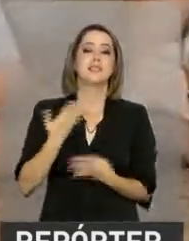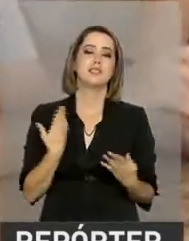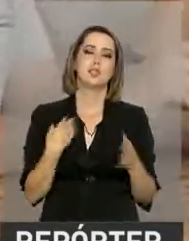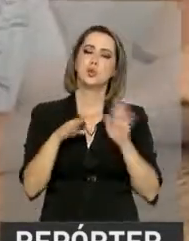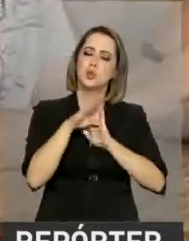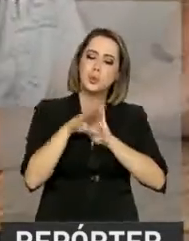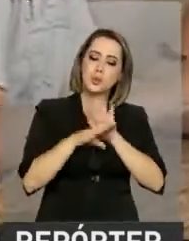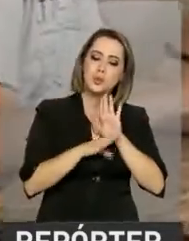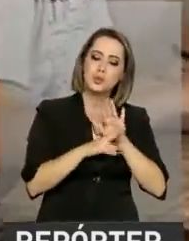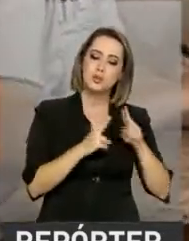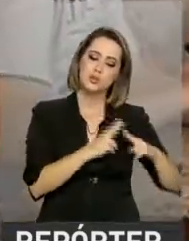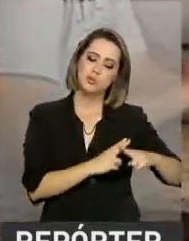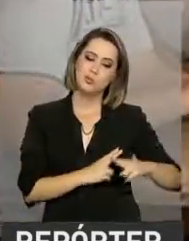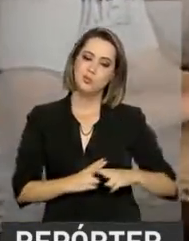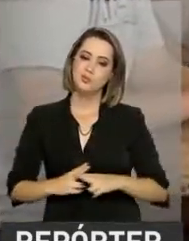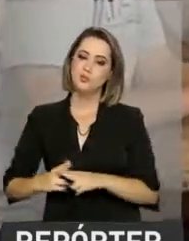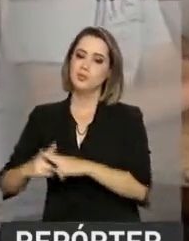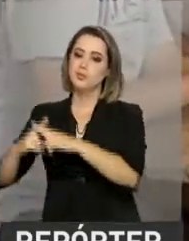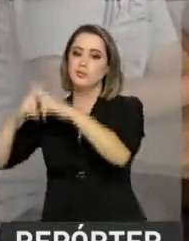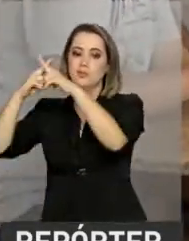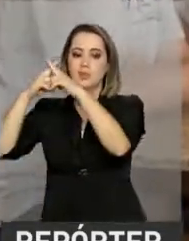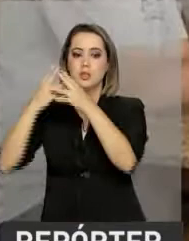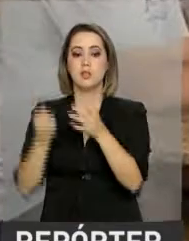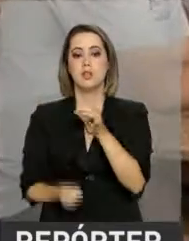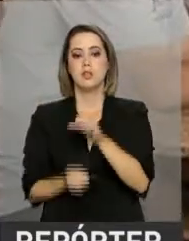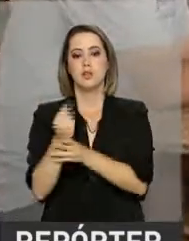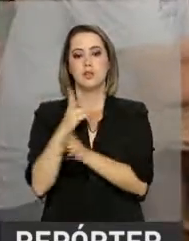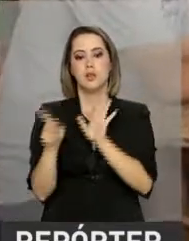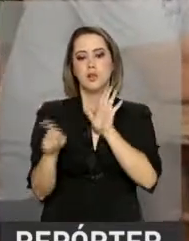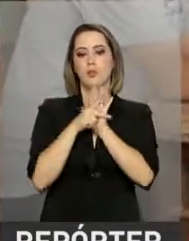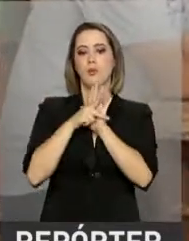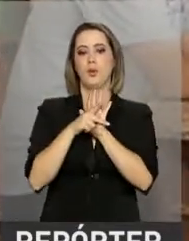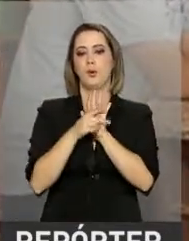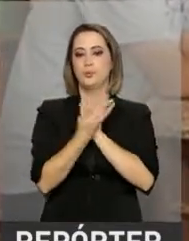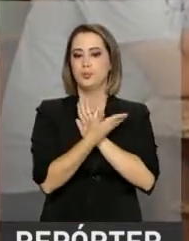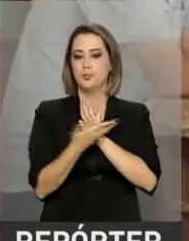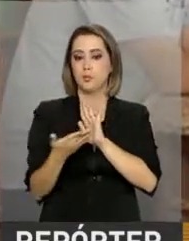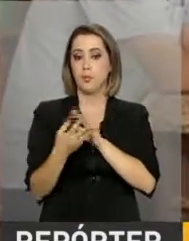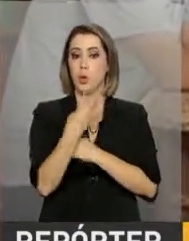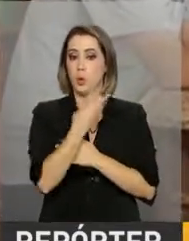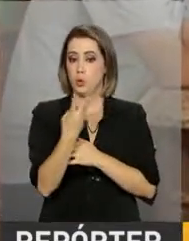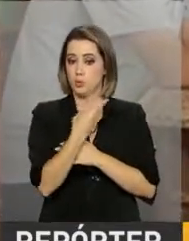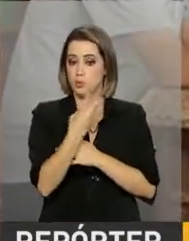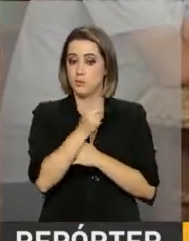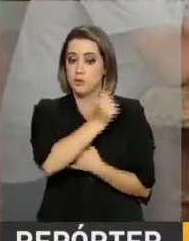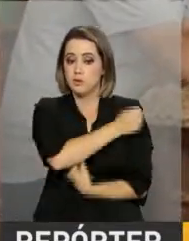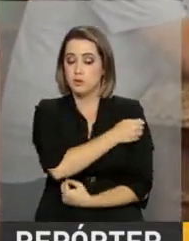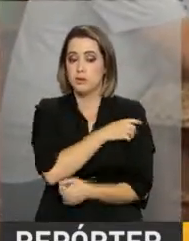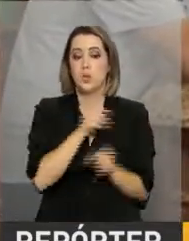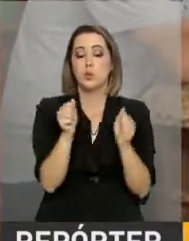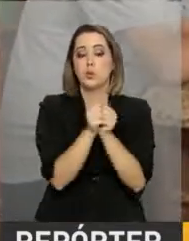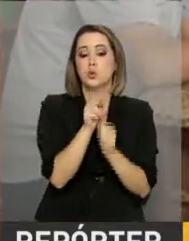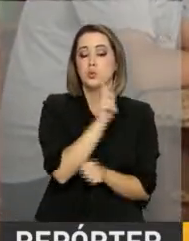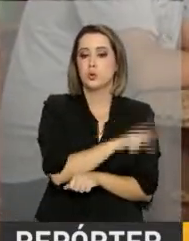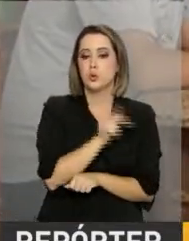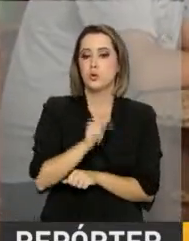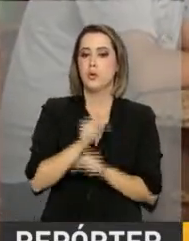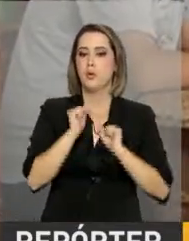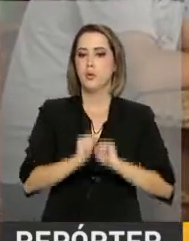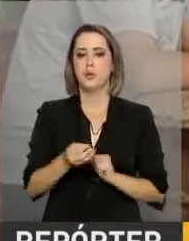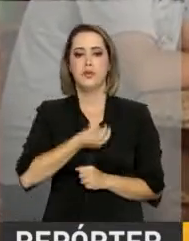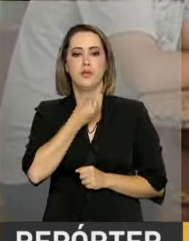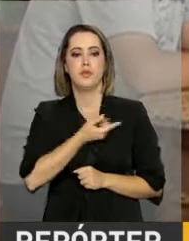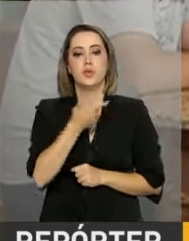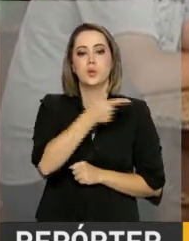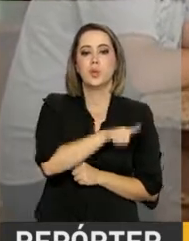levou ao espaço um satélite montado por eles, estes 3 alunos e o professor aqui da Escola Tancredo Neves vão poder viver